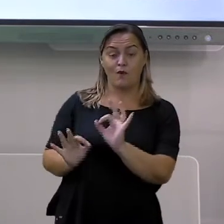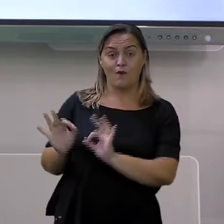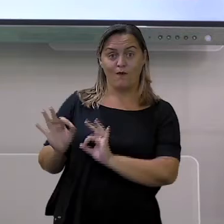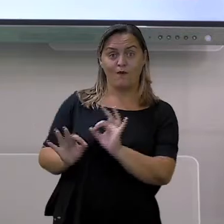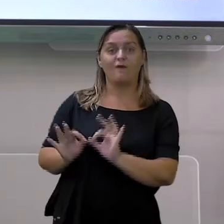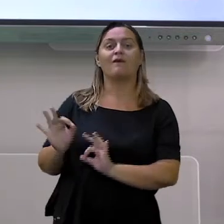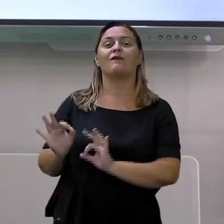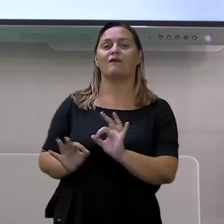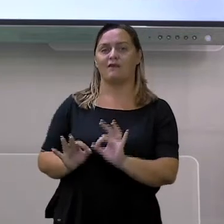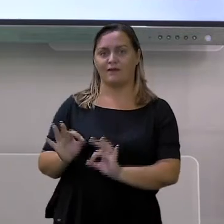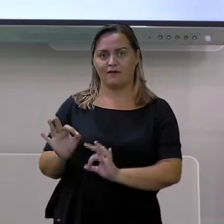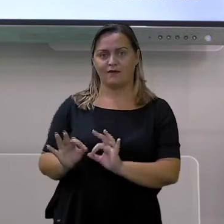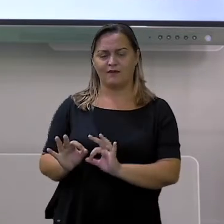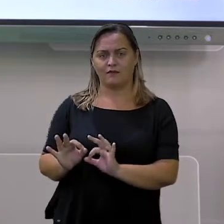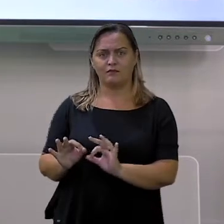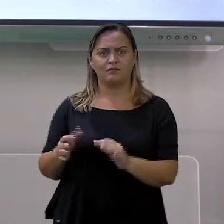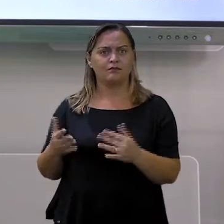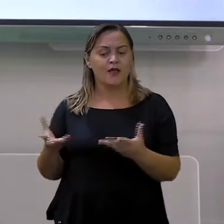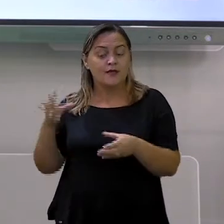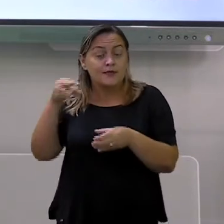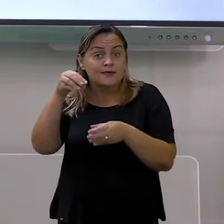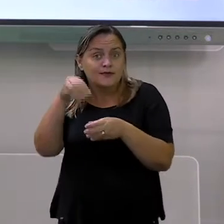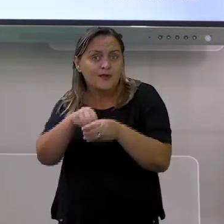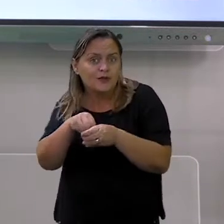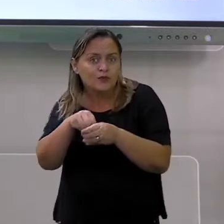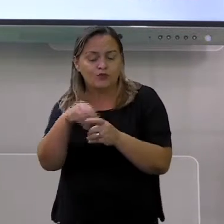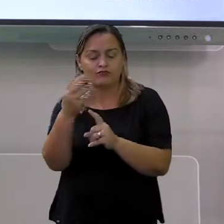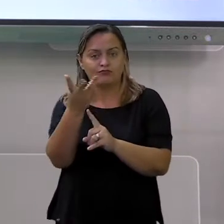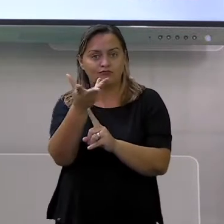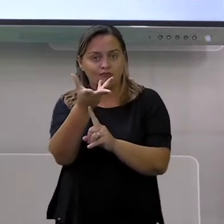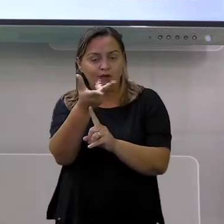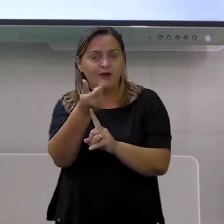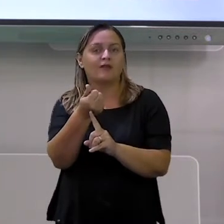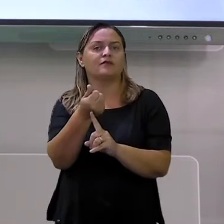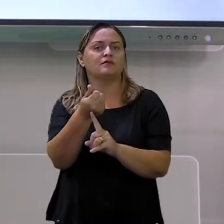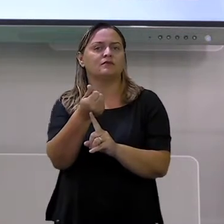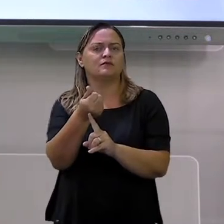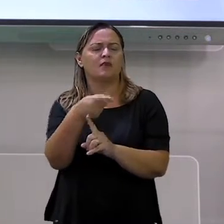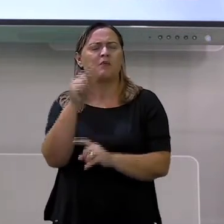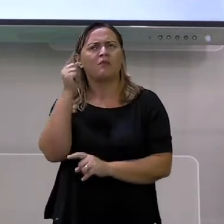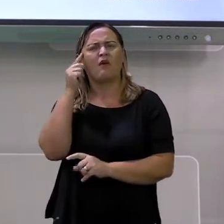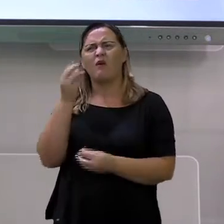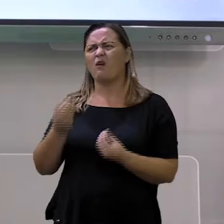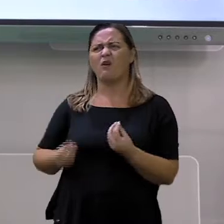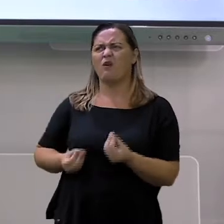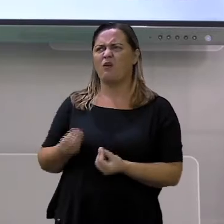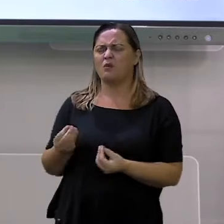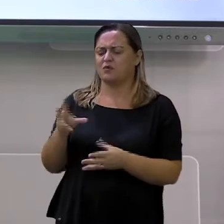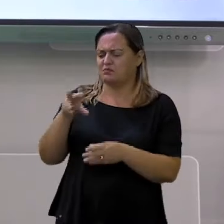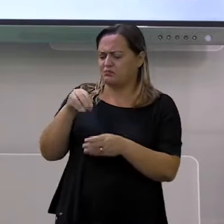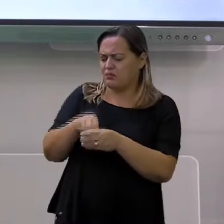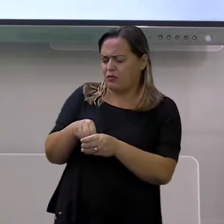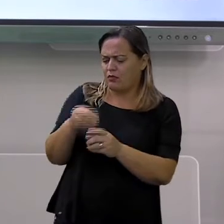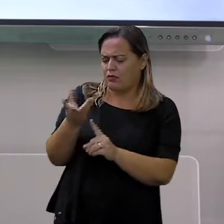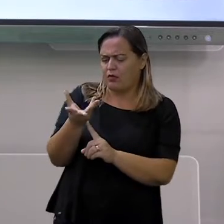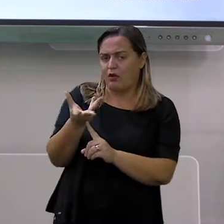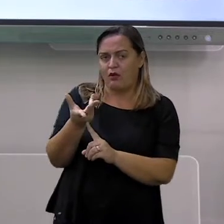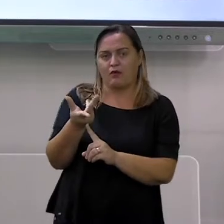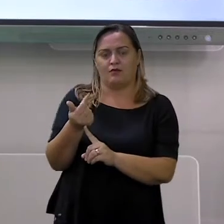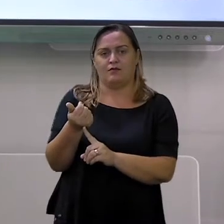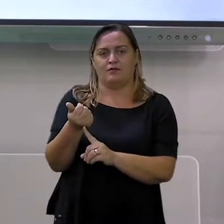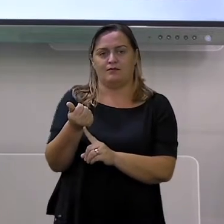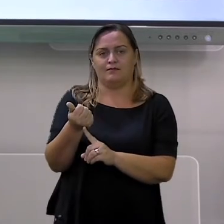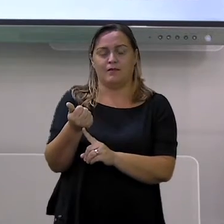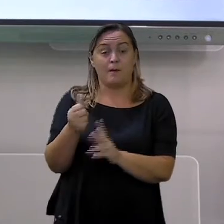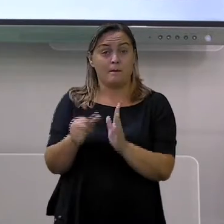da arte. Como assim? Quando falo, vamos entender um pouquinho do tema.